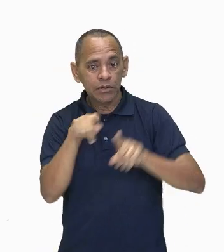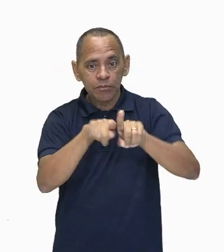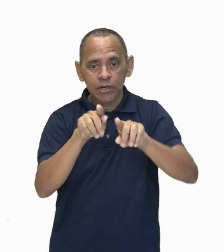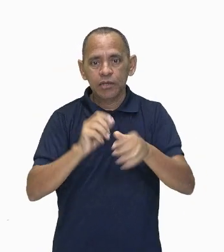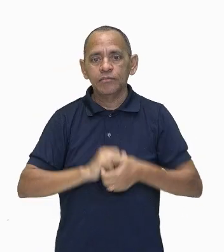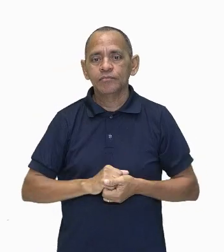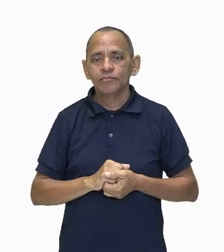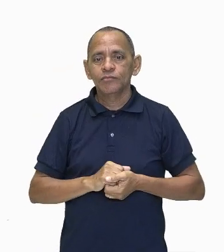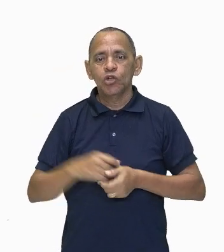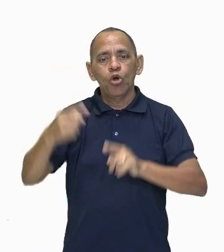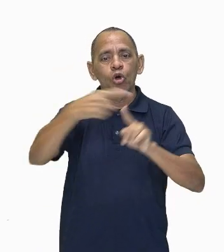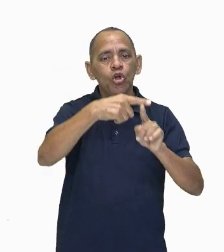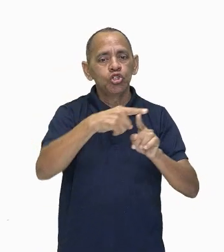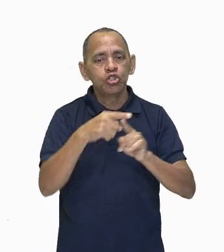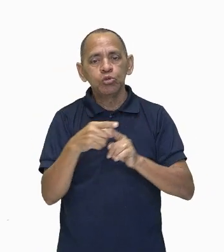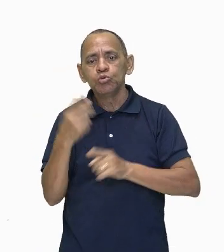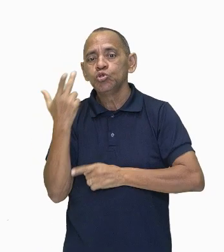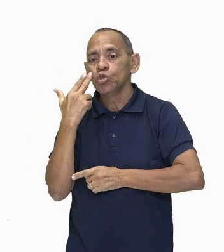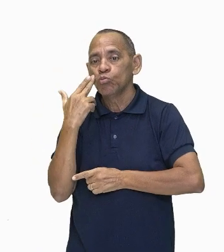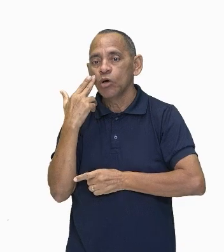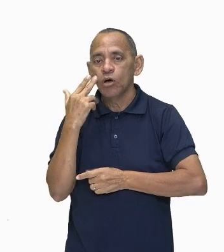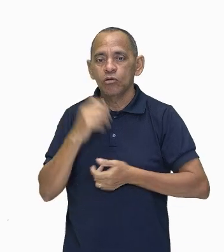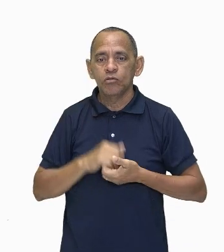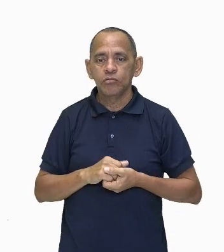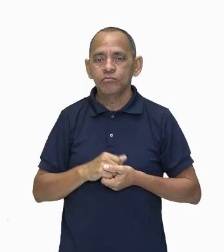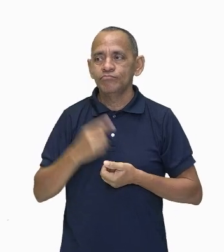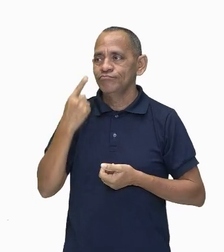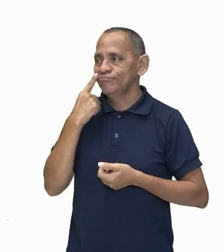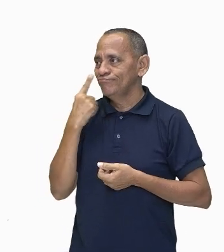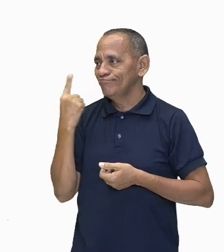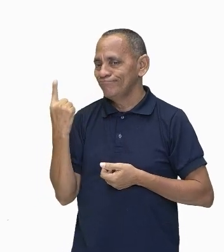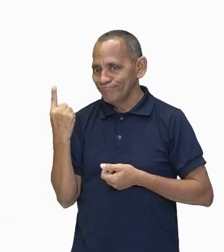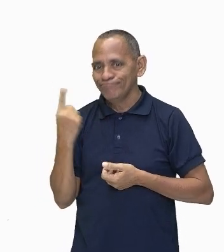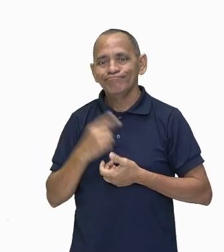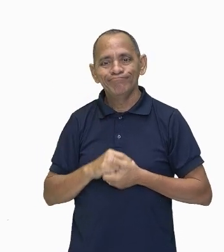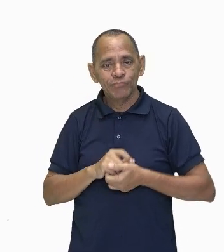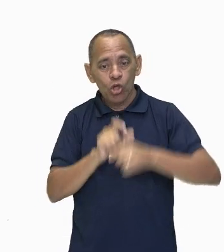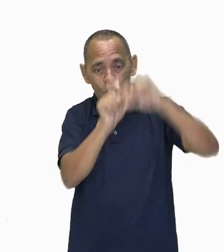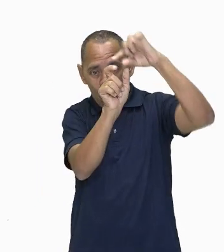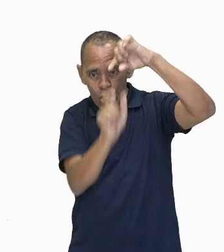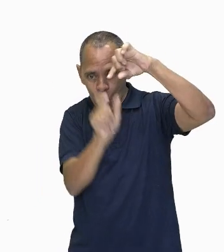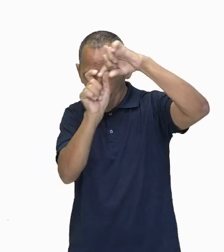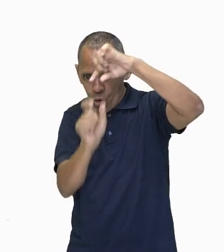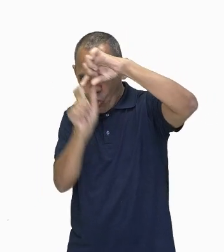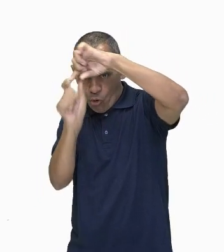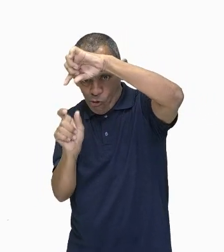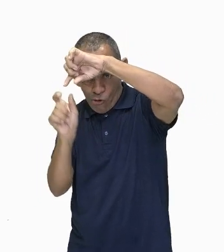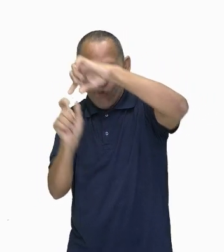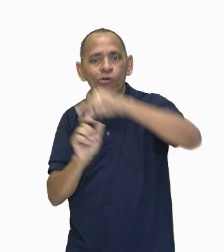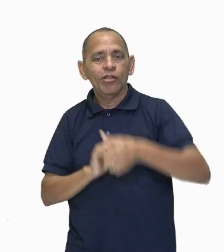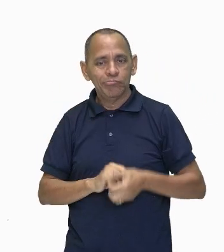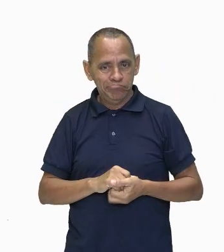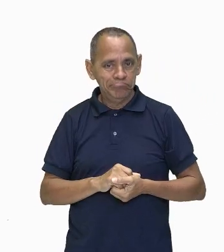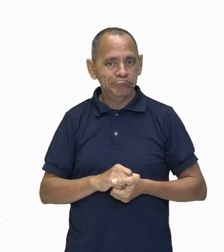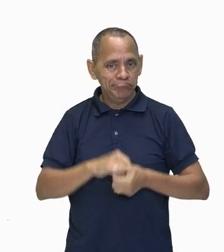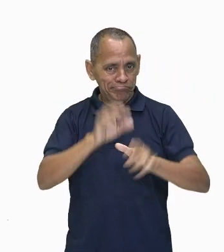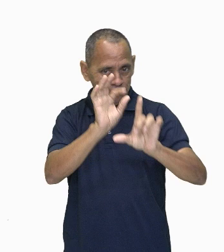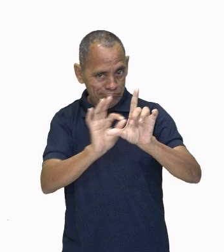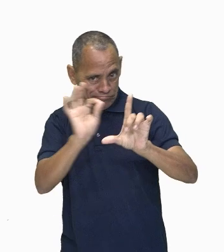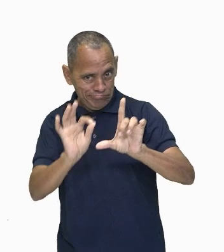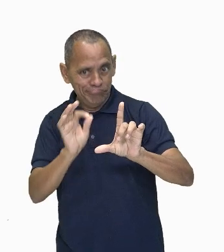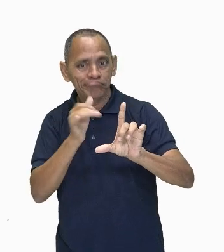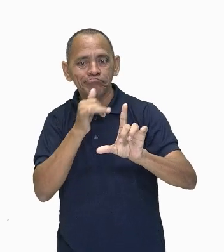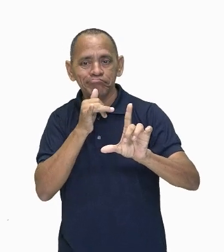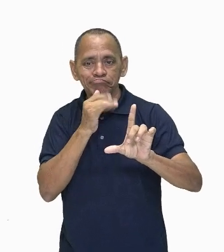os tipos mais comuns, o gráfico de coluna, né? Ou então de barra, que é esse exemplo que nós estamos vendo aí,